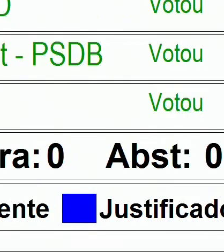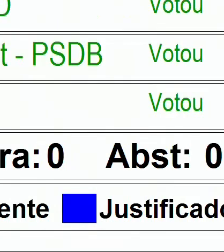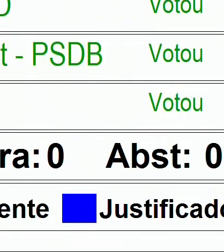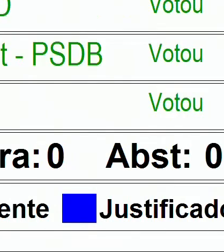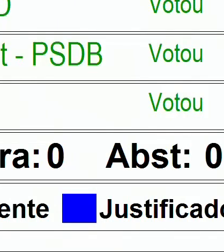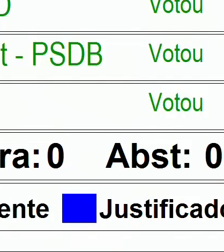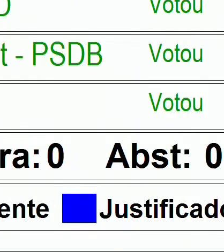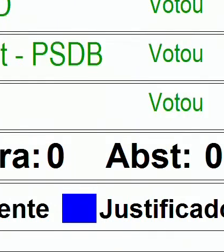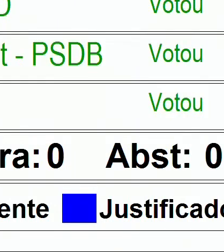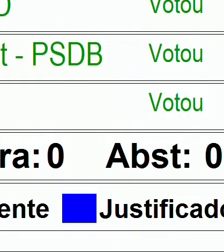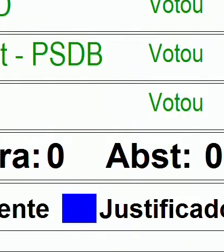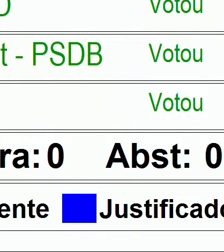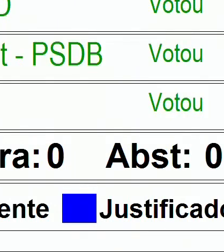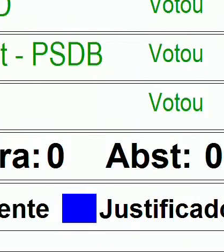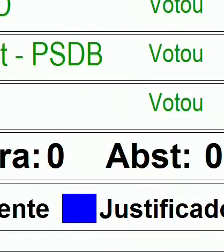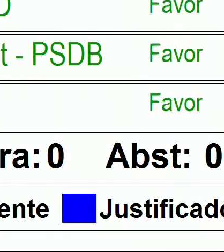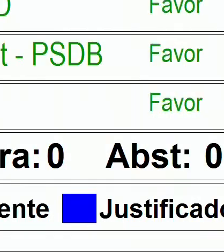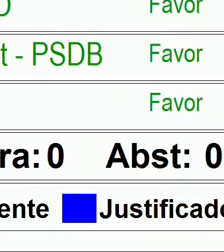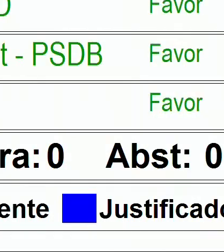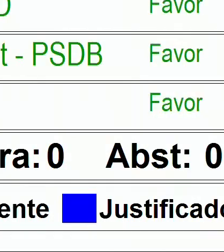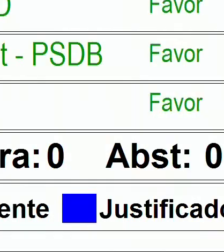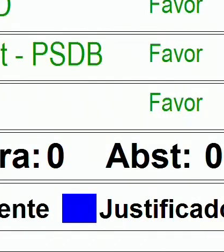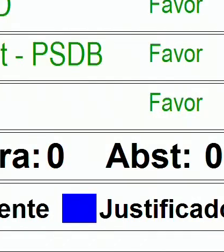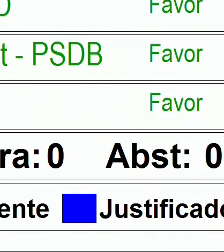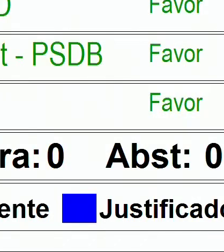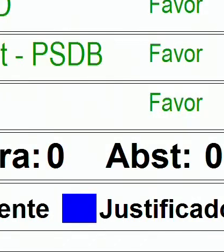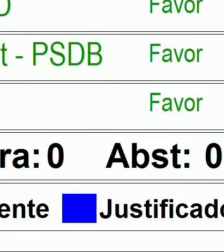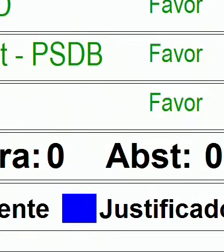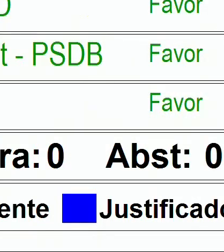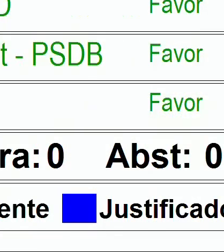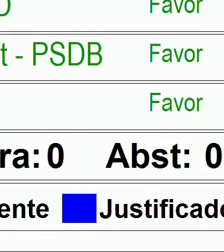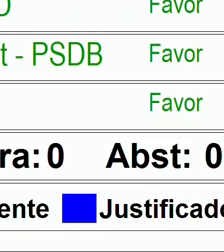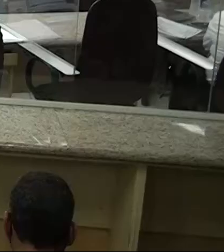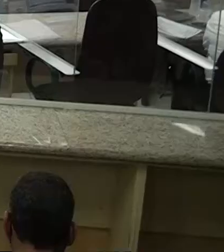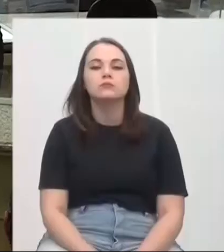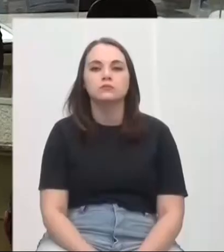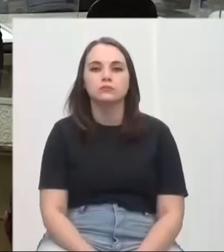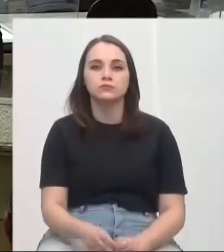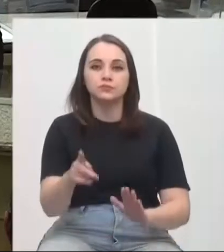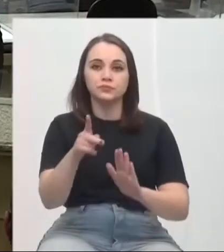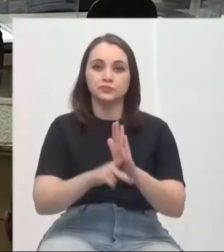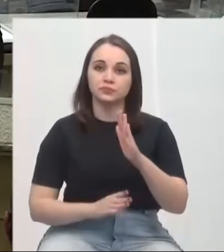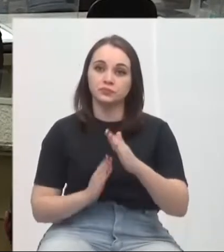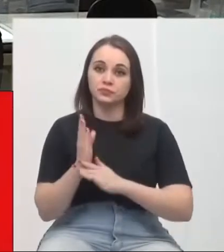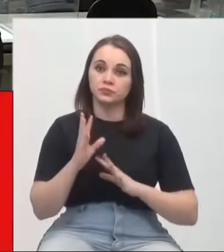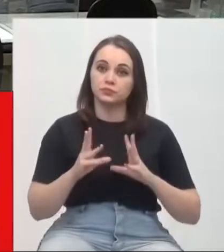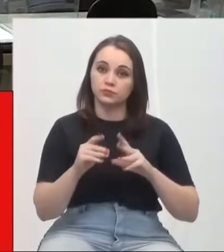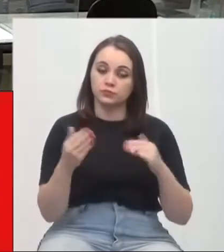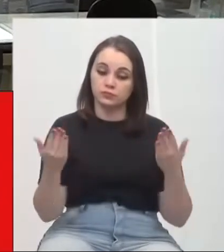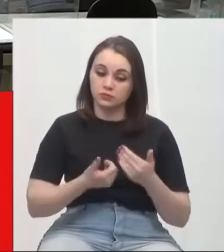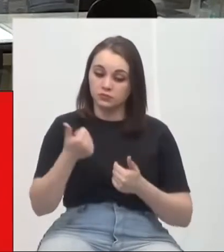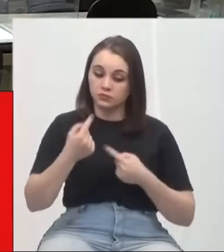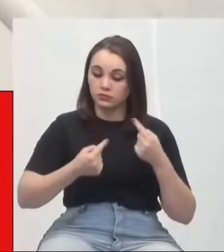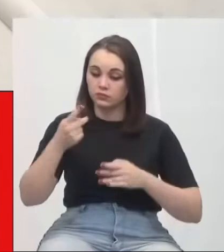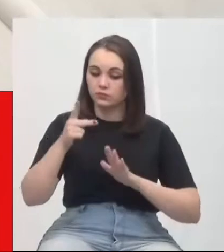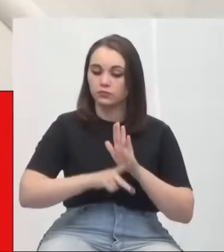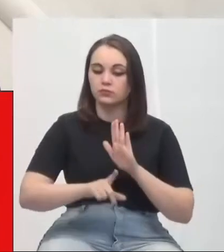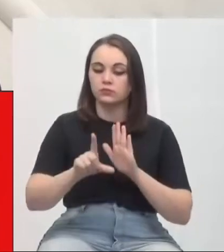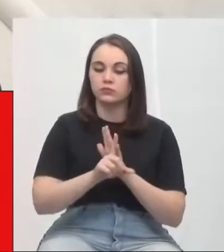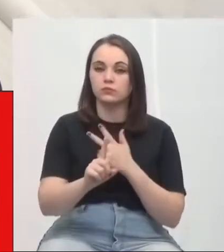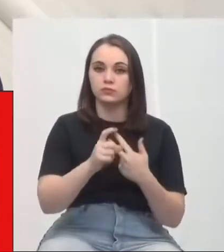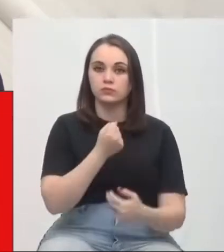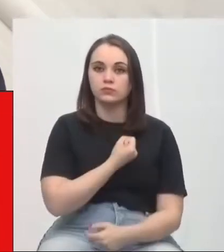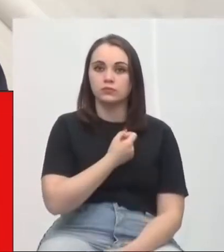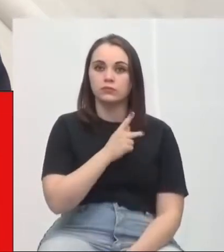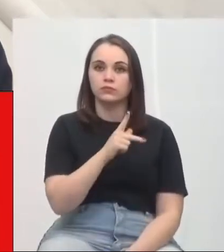O projeto foi aprovado por unanimidade. Em primeira discussão e votação, o projeto de lei do Poder Executivo, o número